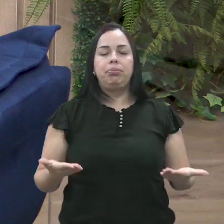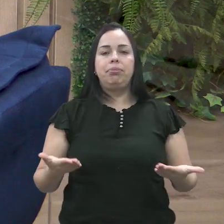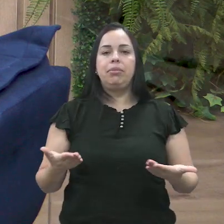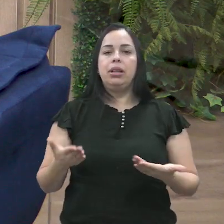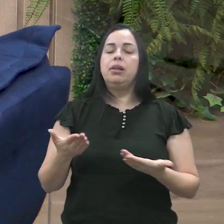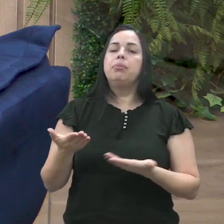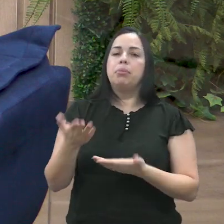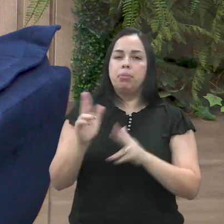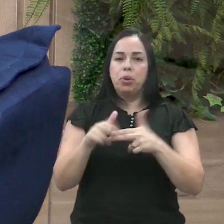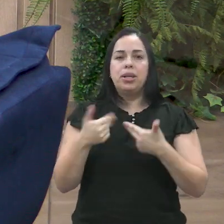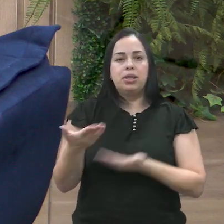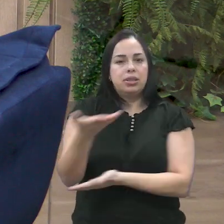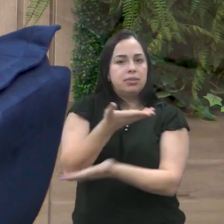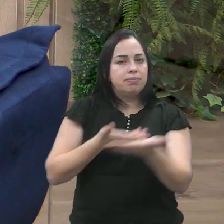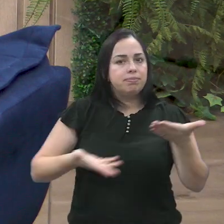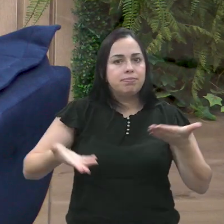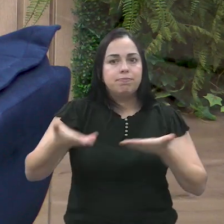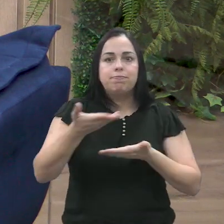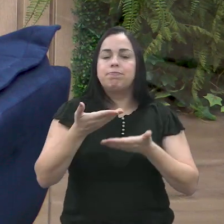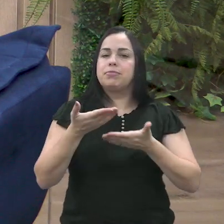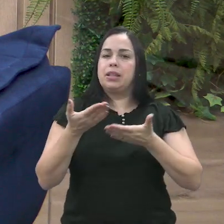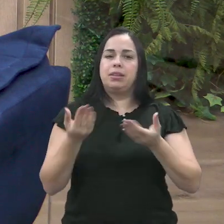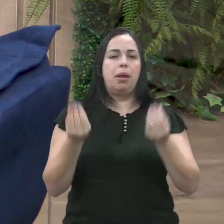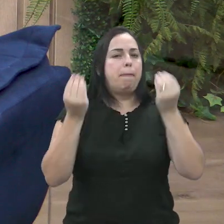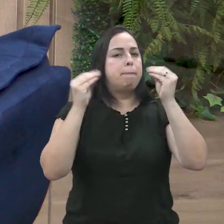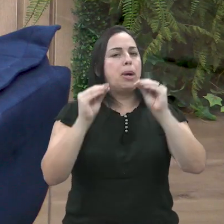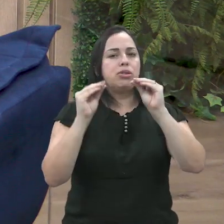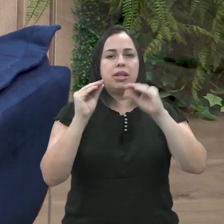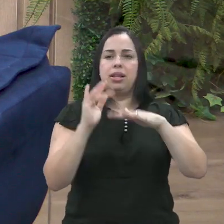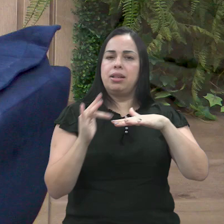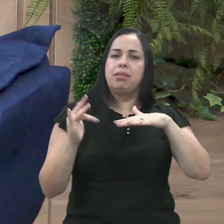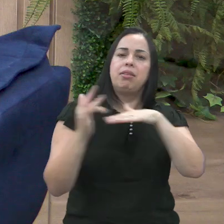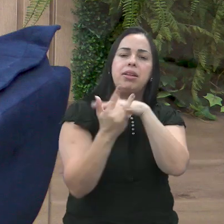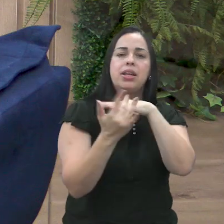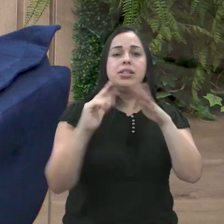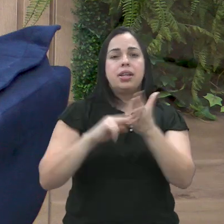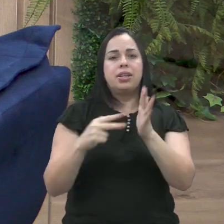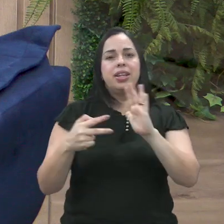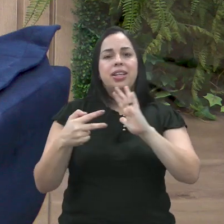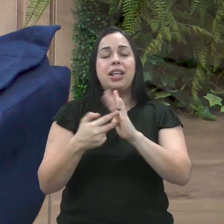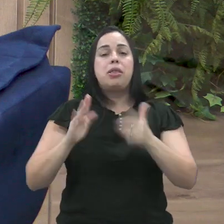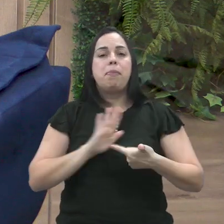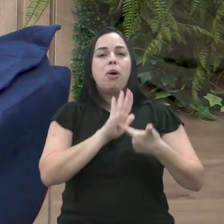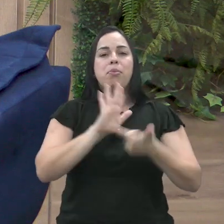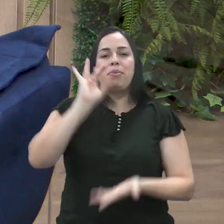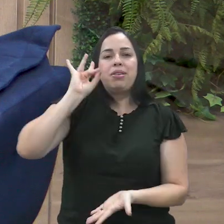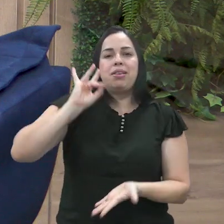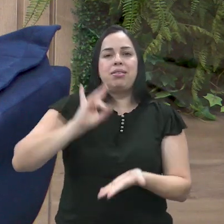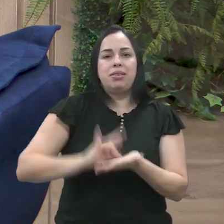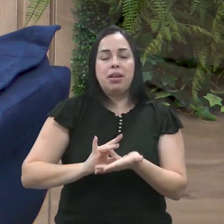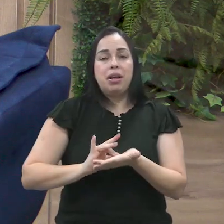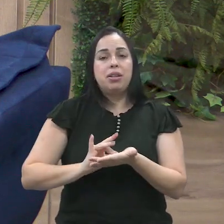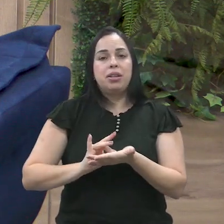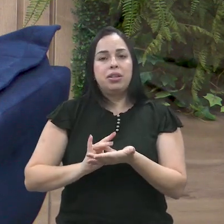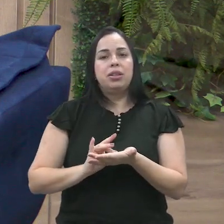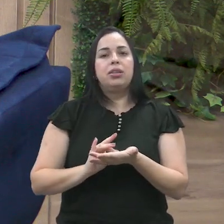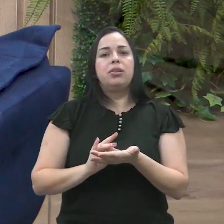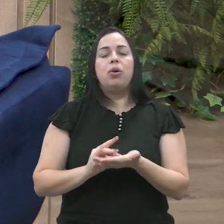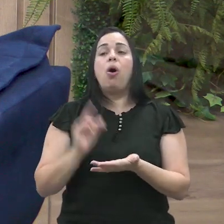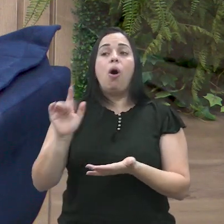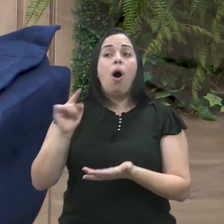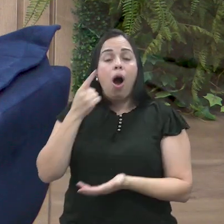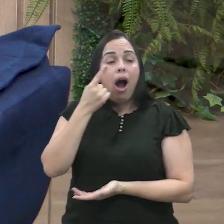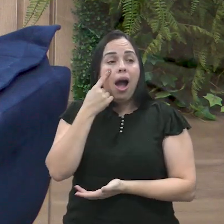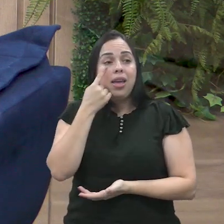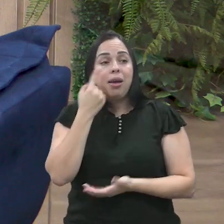procurando. Então toda essa interação que a gente faz através das redes sociais é uma forma também de trazer transparência para a coisa pública,